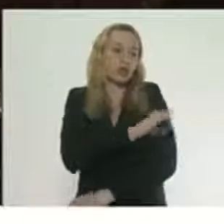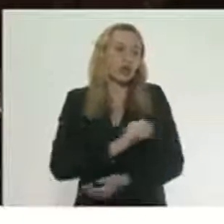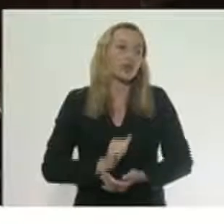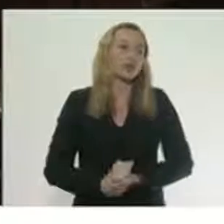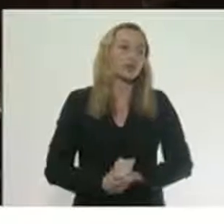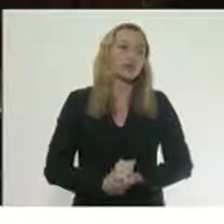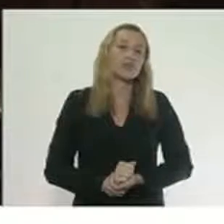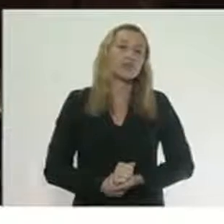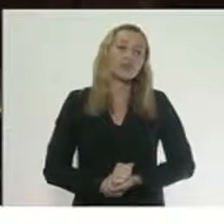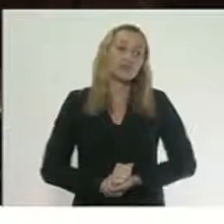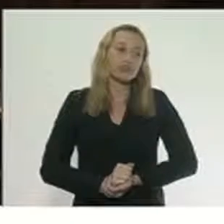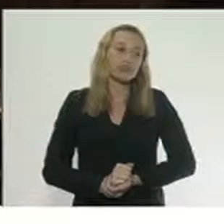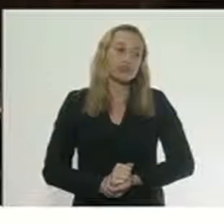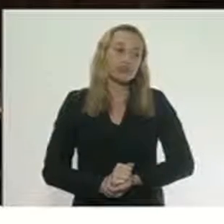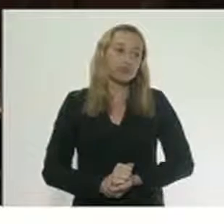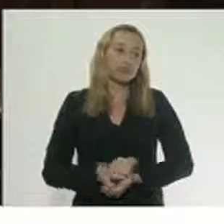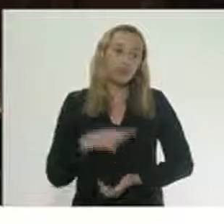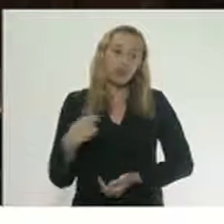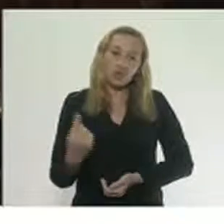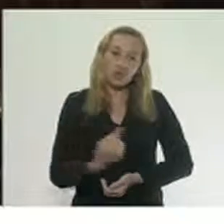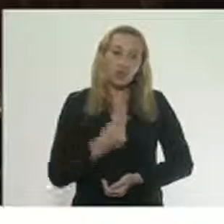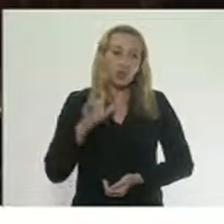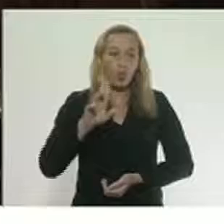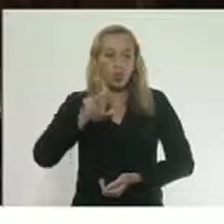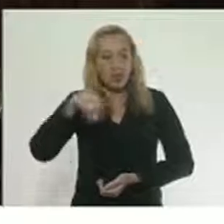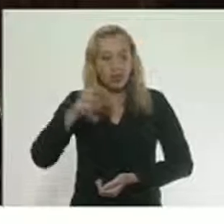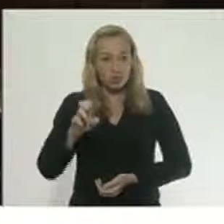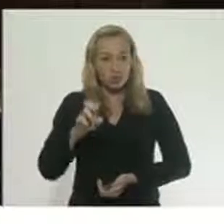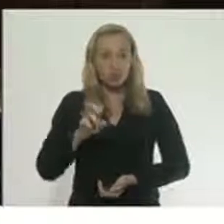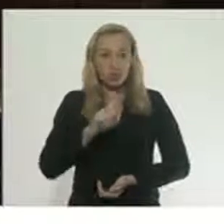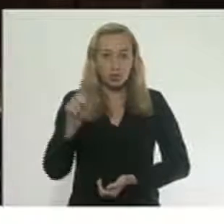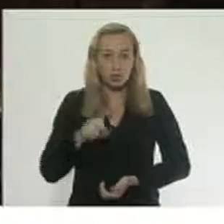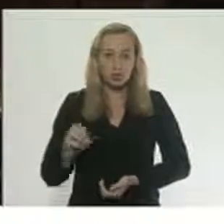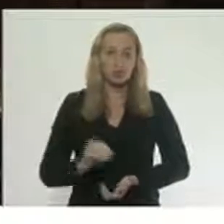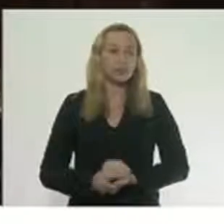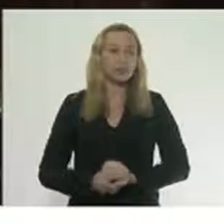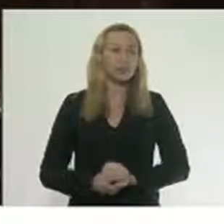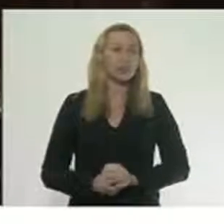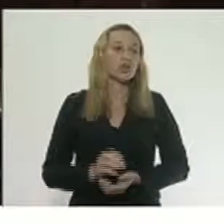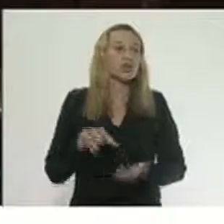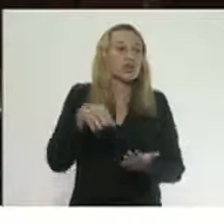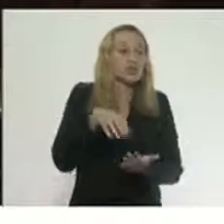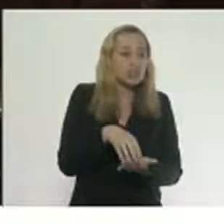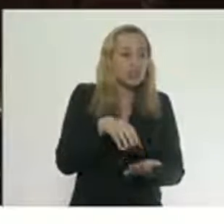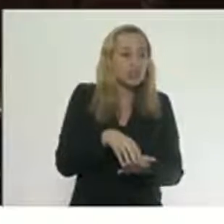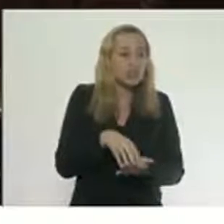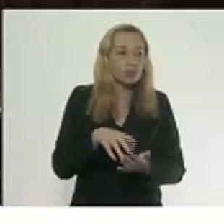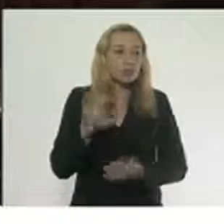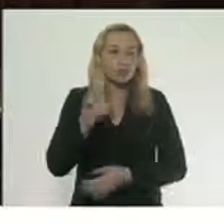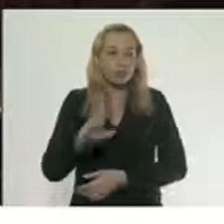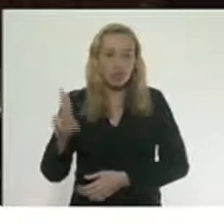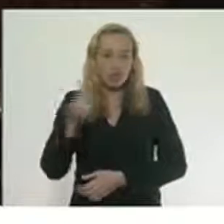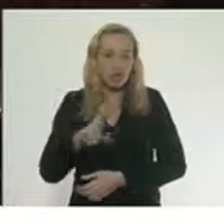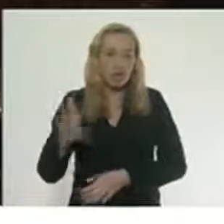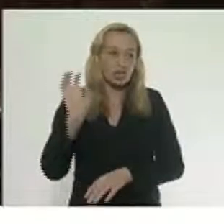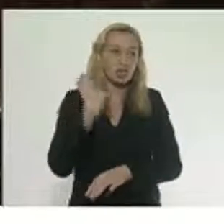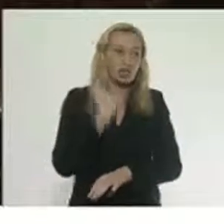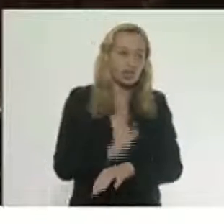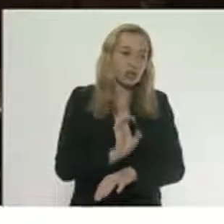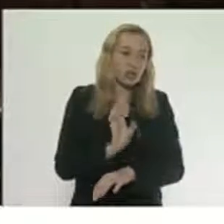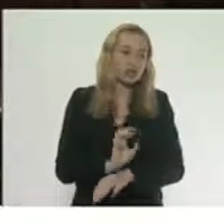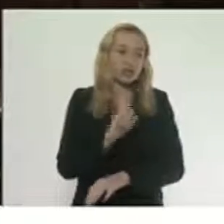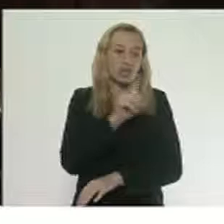fazendo referência à nossa UESO, a nossa Fundação Centro Universitário Estadual da Zona